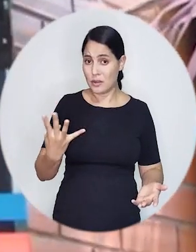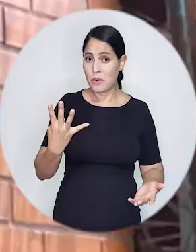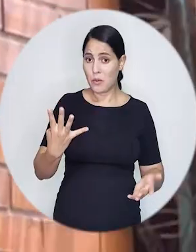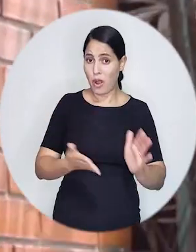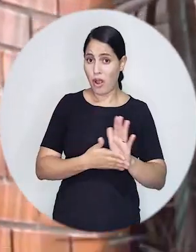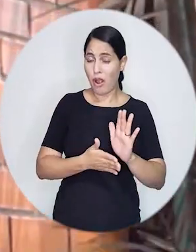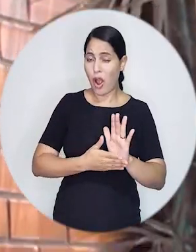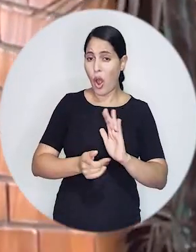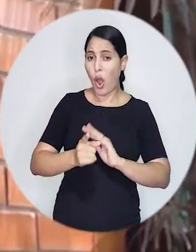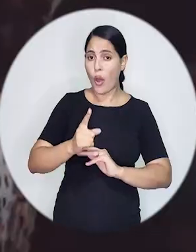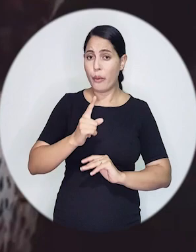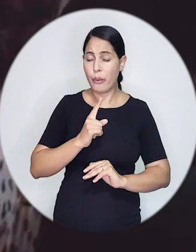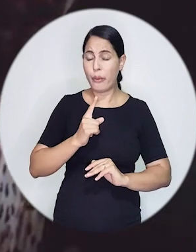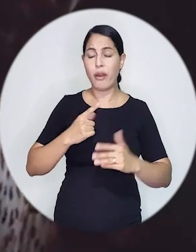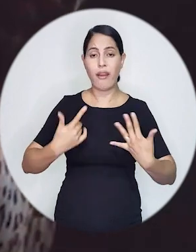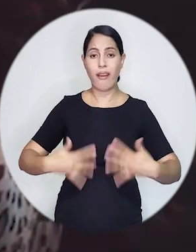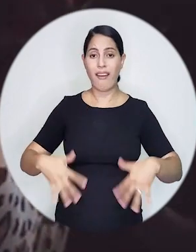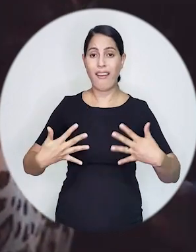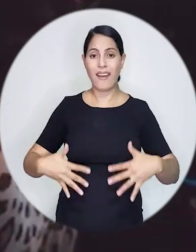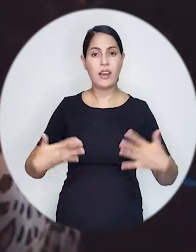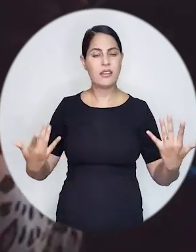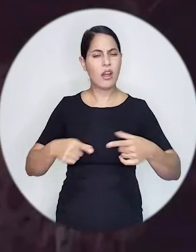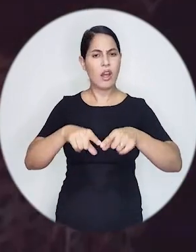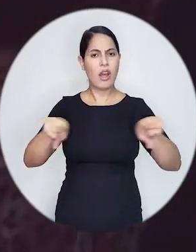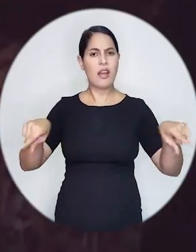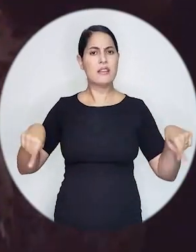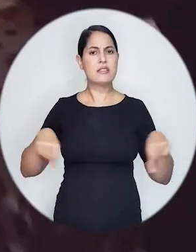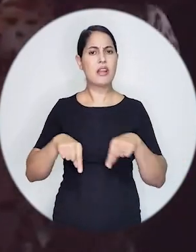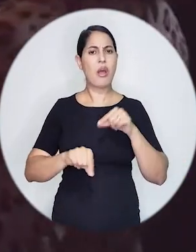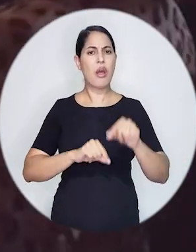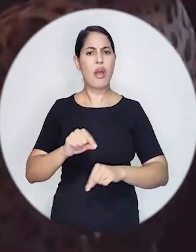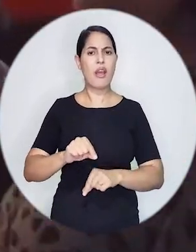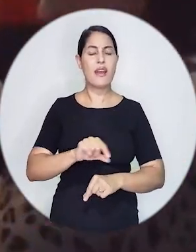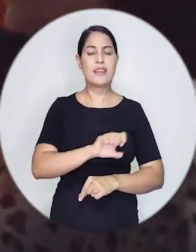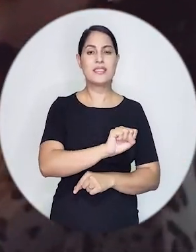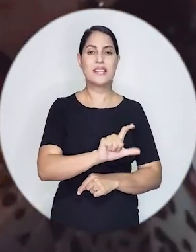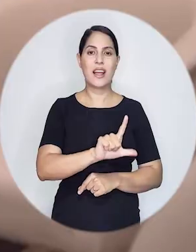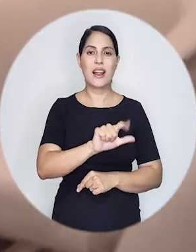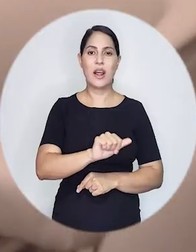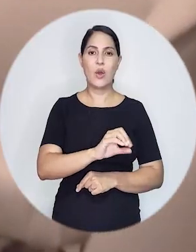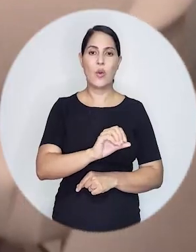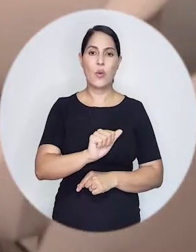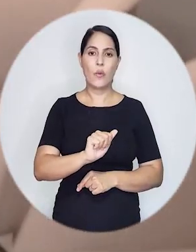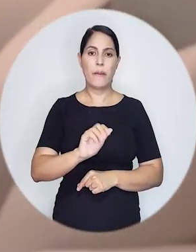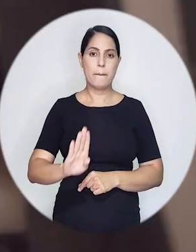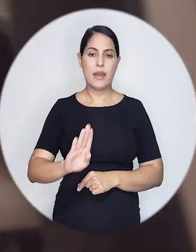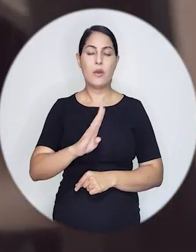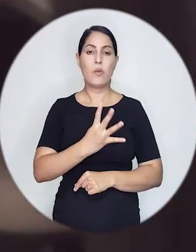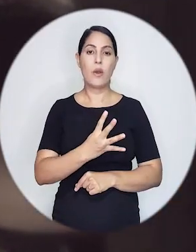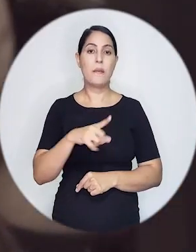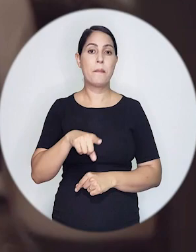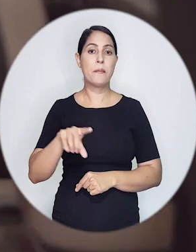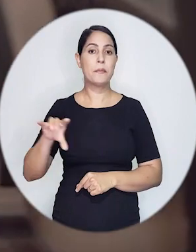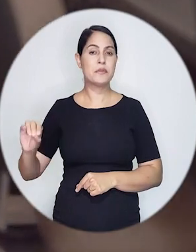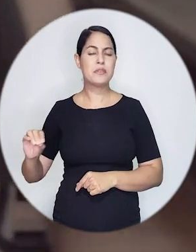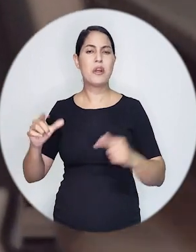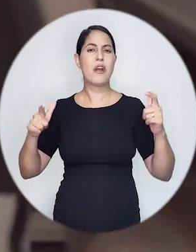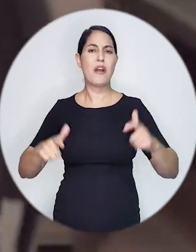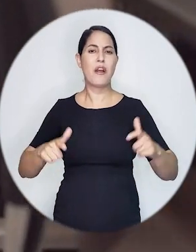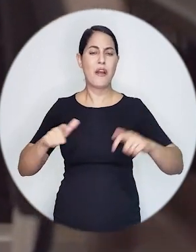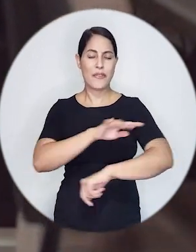em comemoração aos 34 anos da entidade, uma sala da Ordem dos Advogados do Brasil, intitulada Sala da